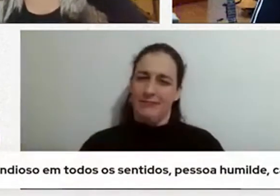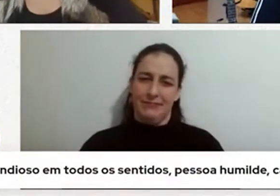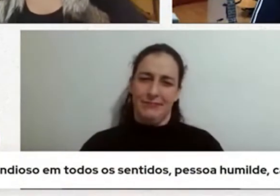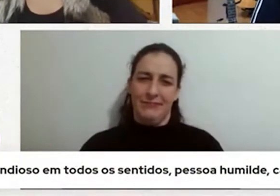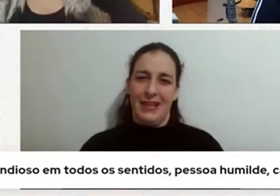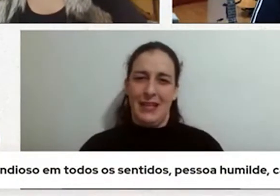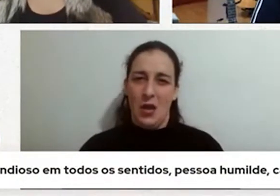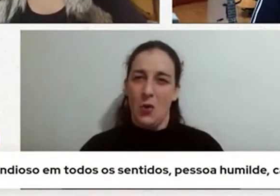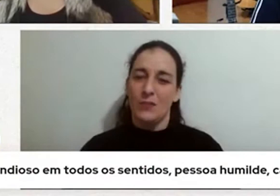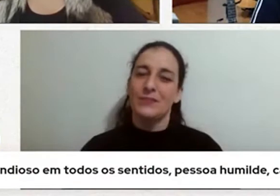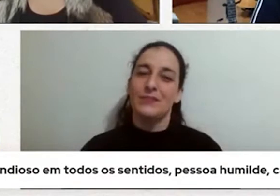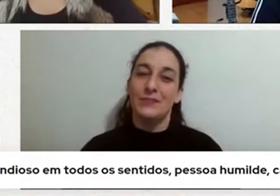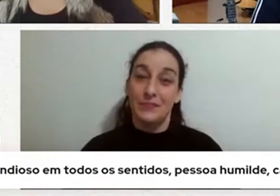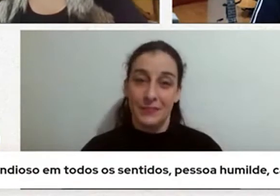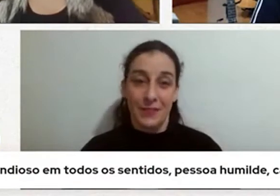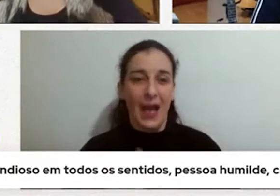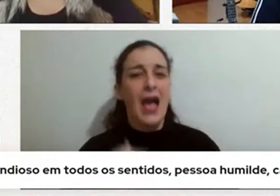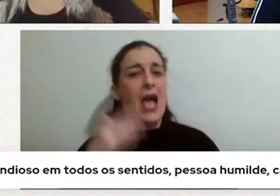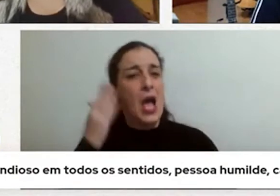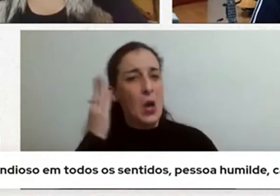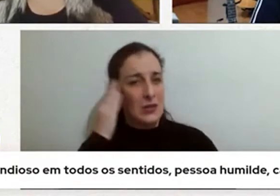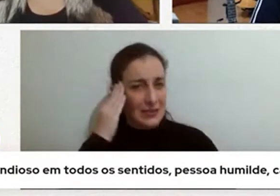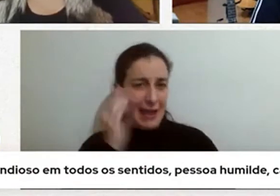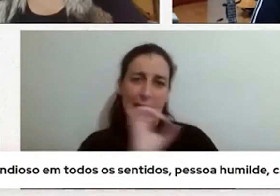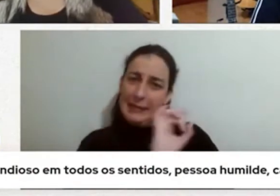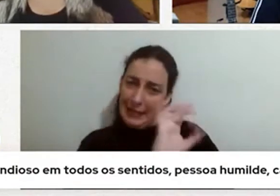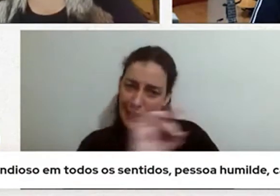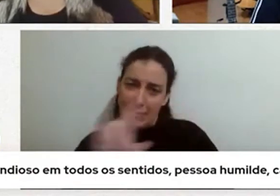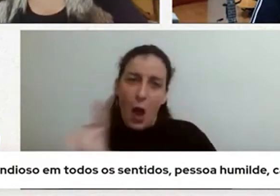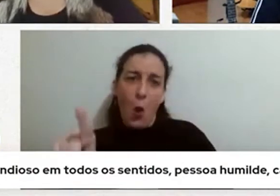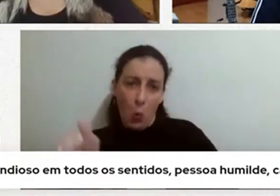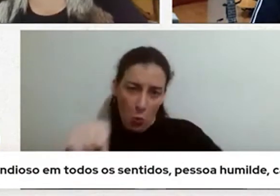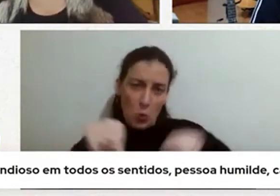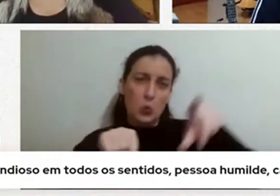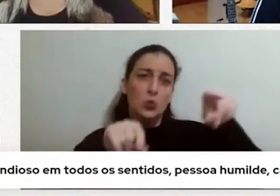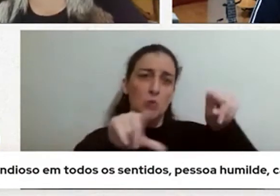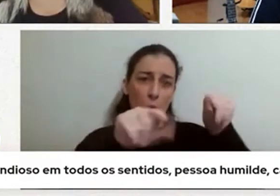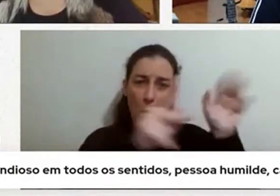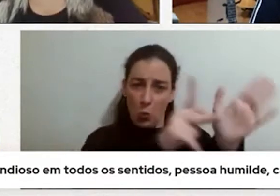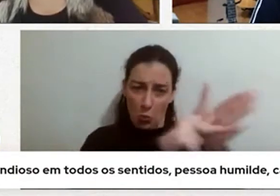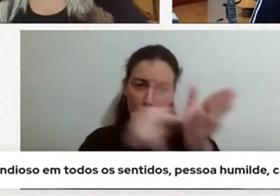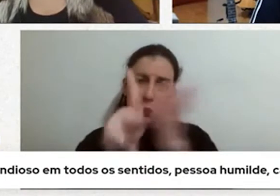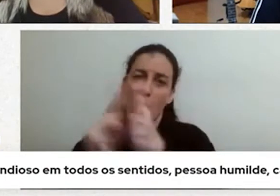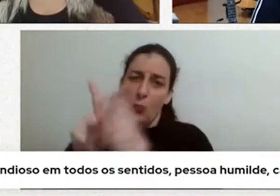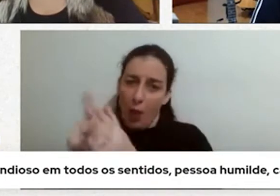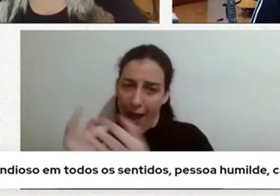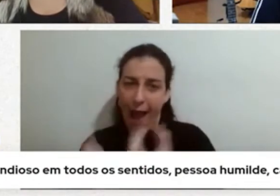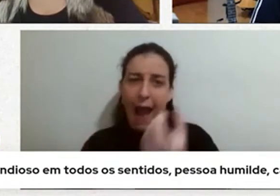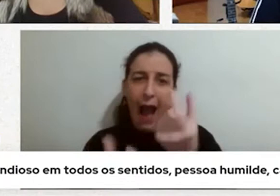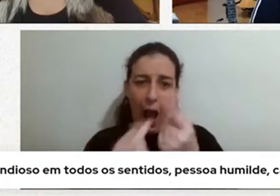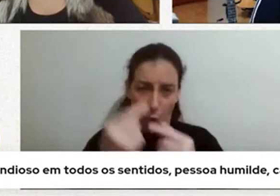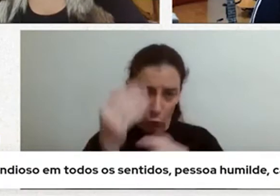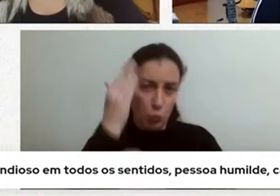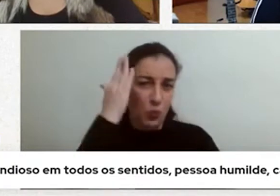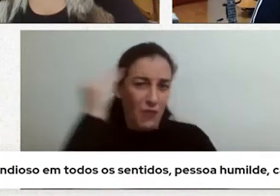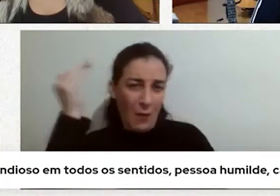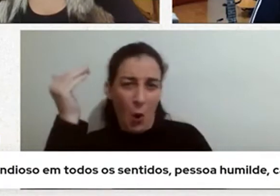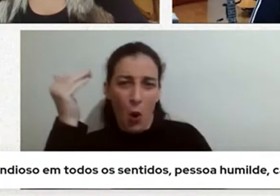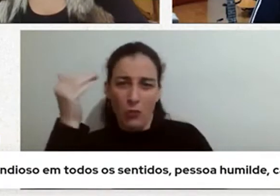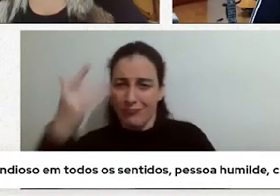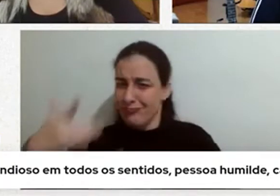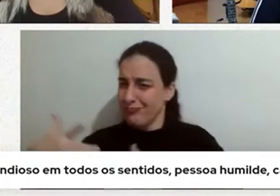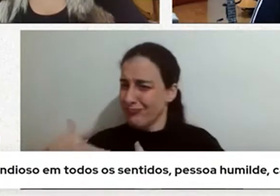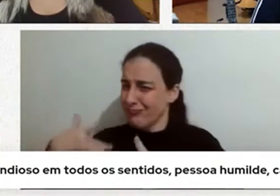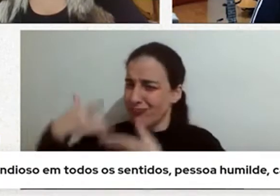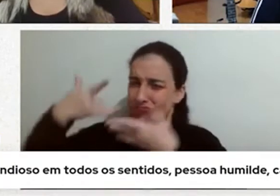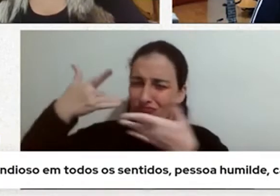que cada um são questão de escolhas, né? Tem alguns artistas que realmente, eles entregam tudo no